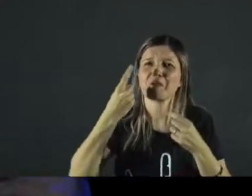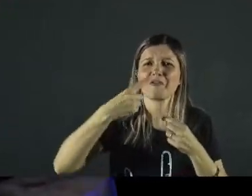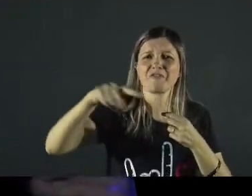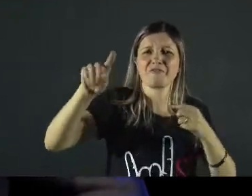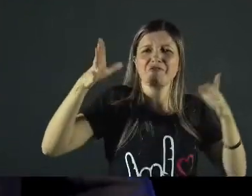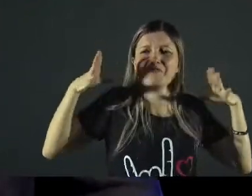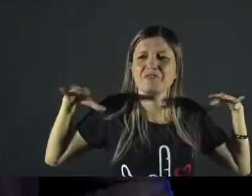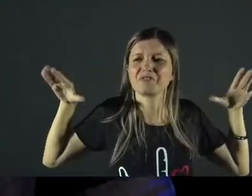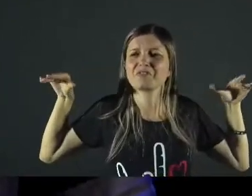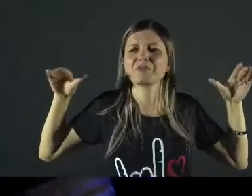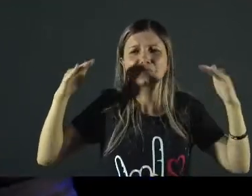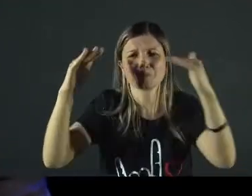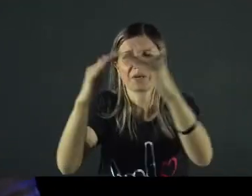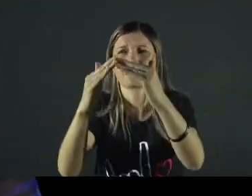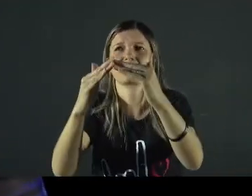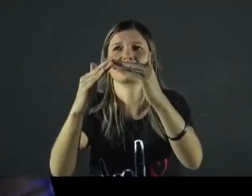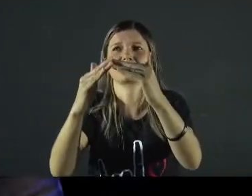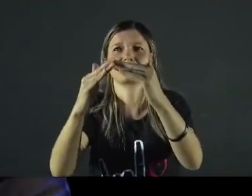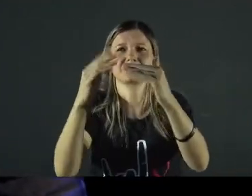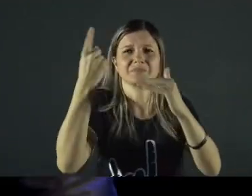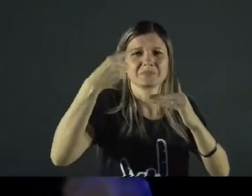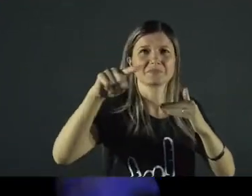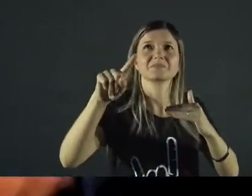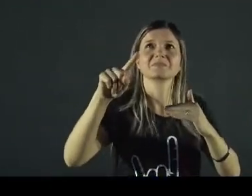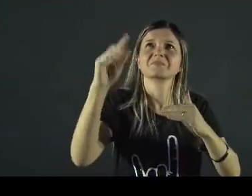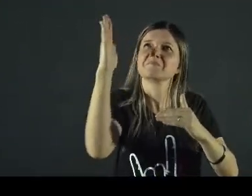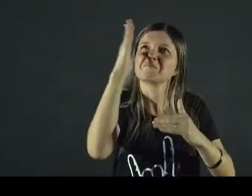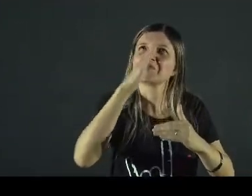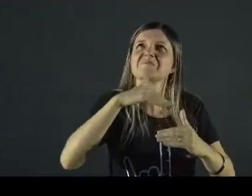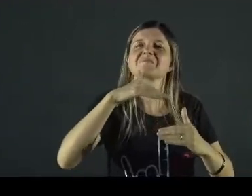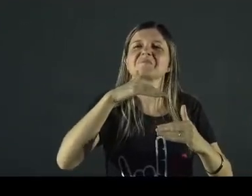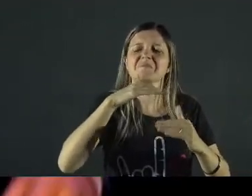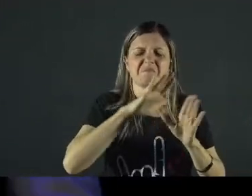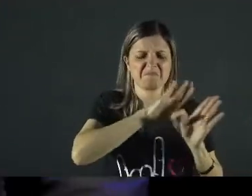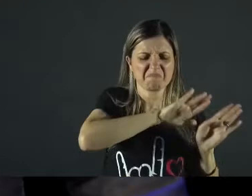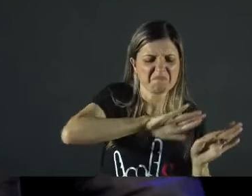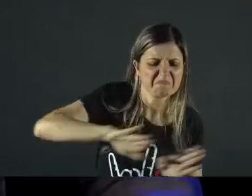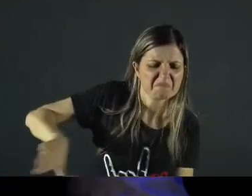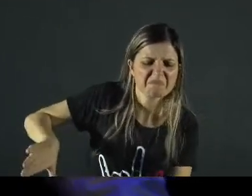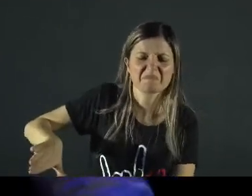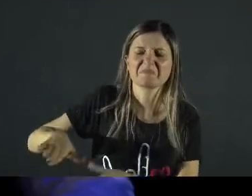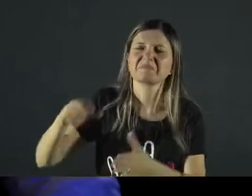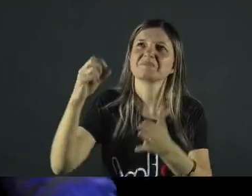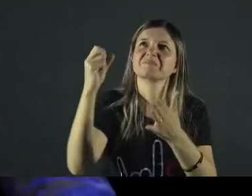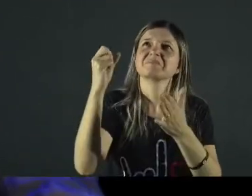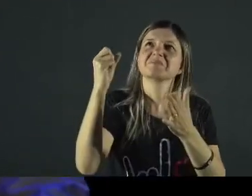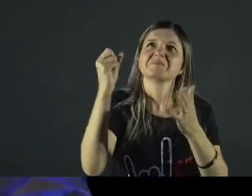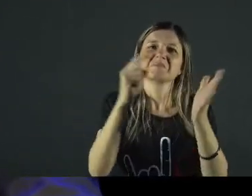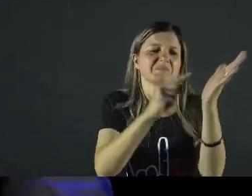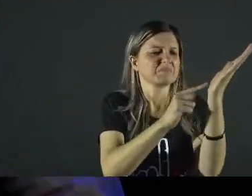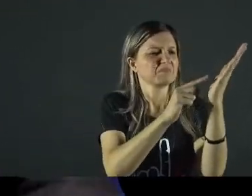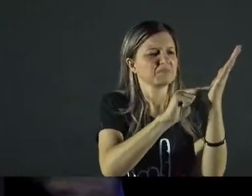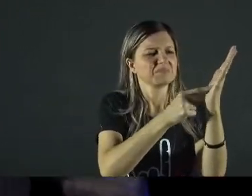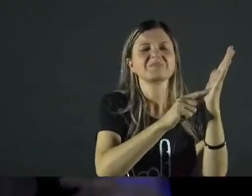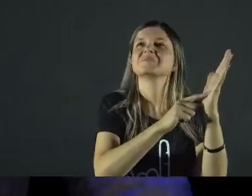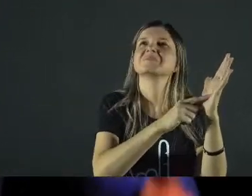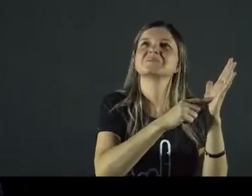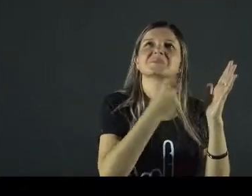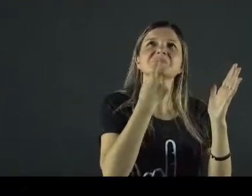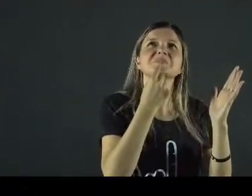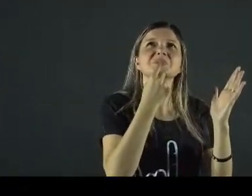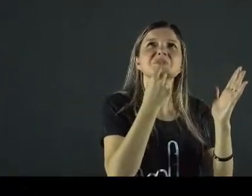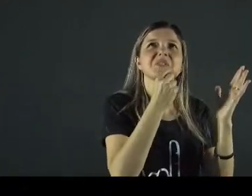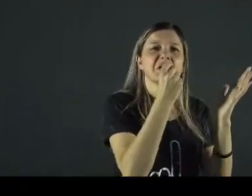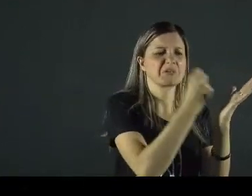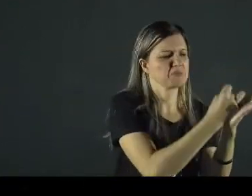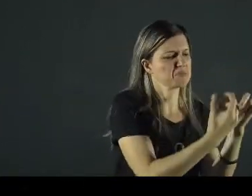lá na casa deles agora. Que o mal seja arrancado, que o sangue de Jesus Cristo, que o poder do nome